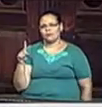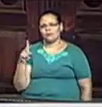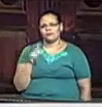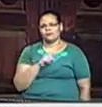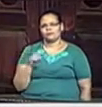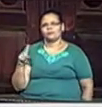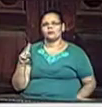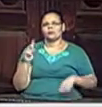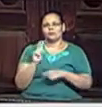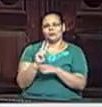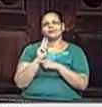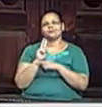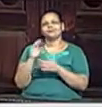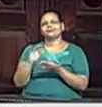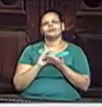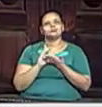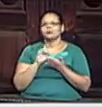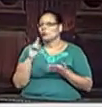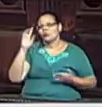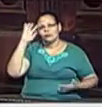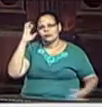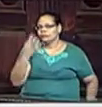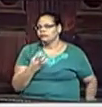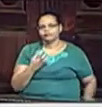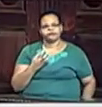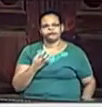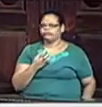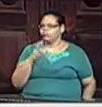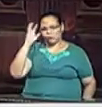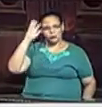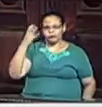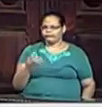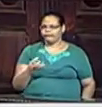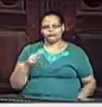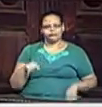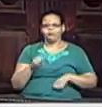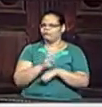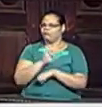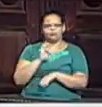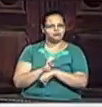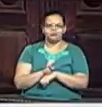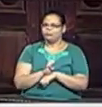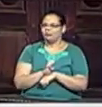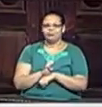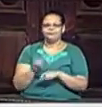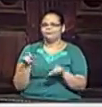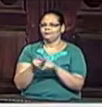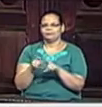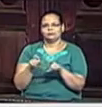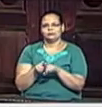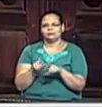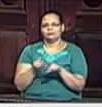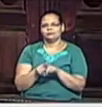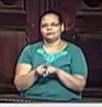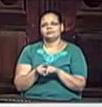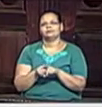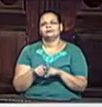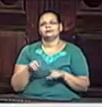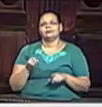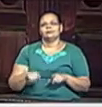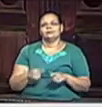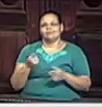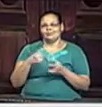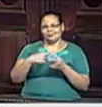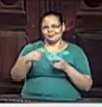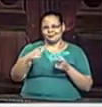que empréstimo não resolve a situação do Estado. E que também alienar